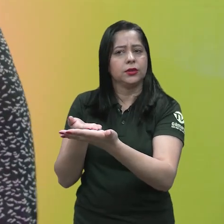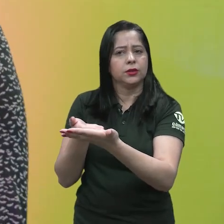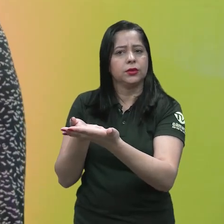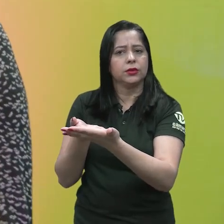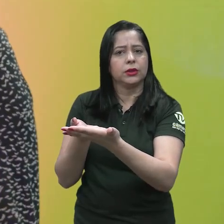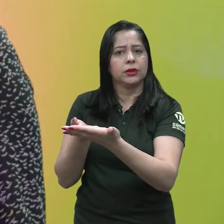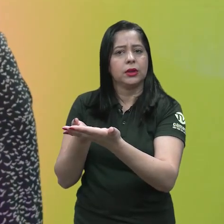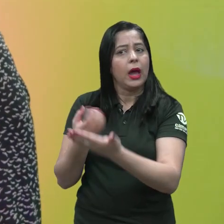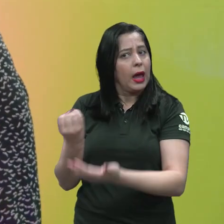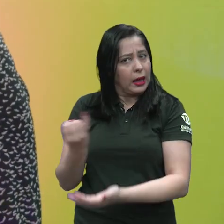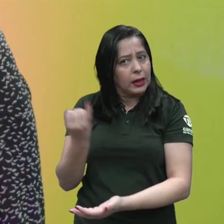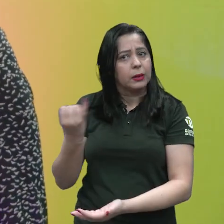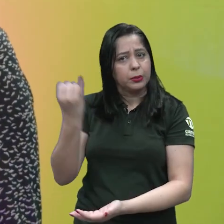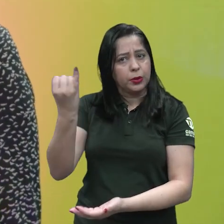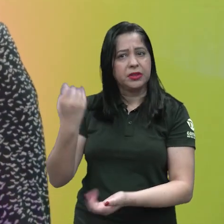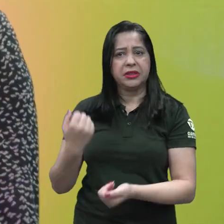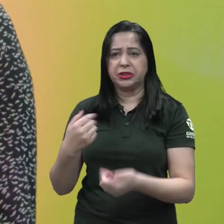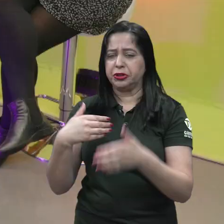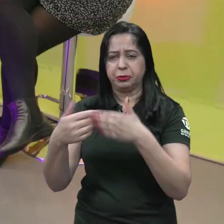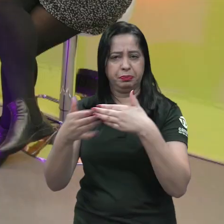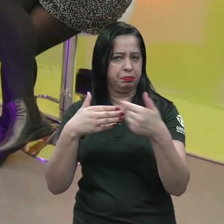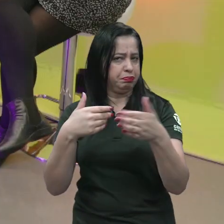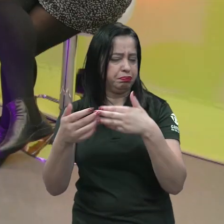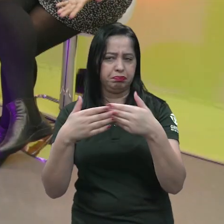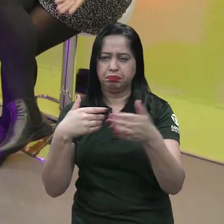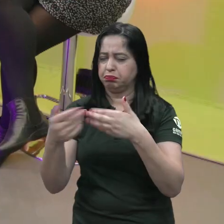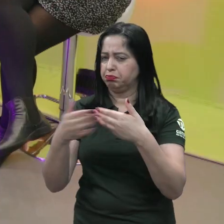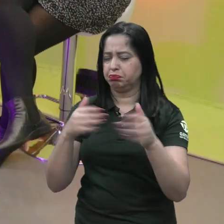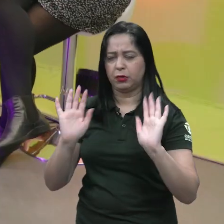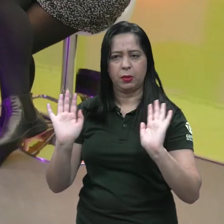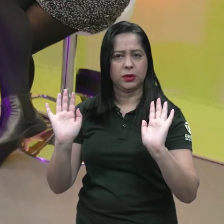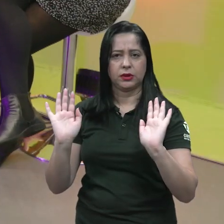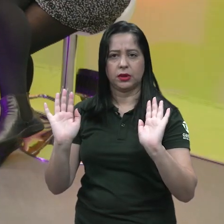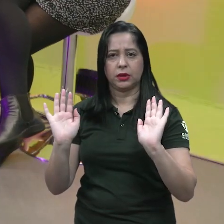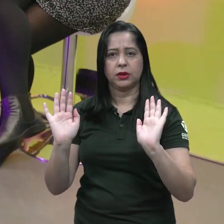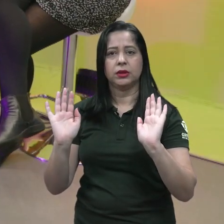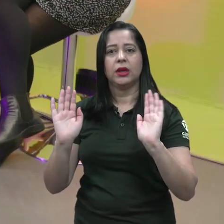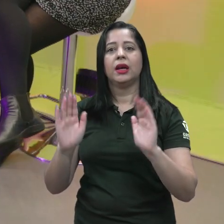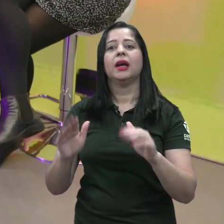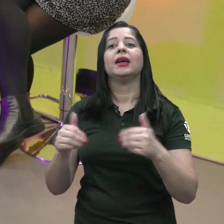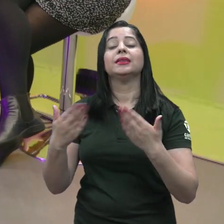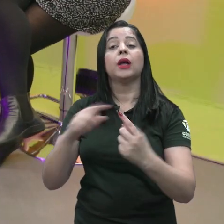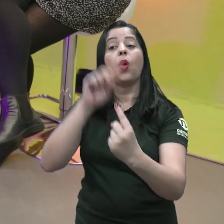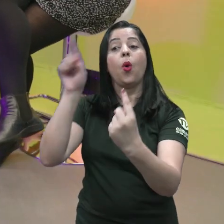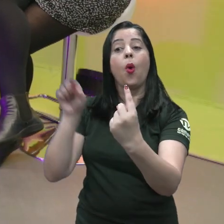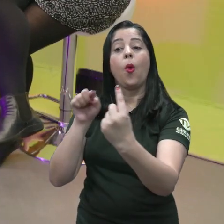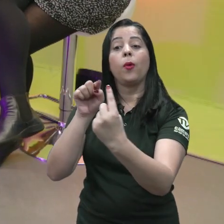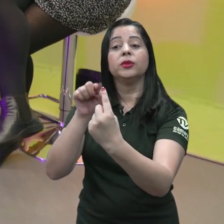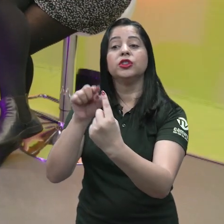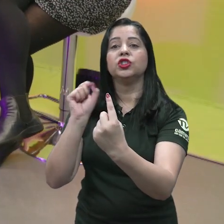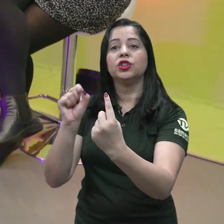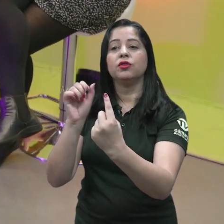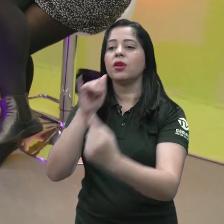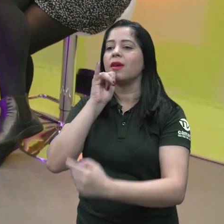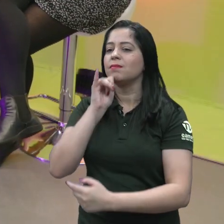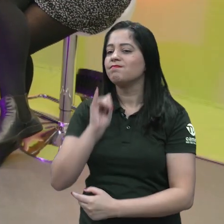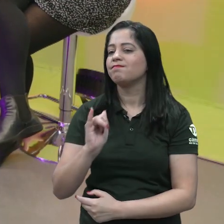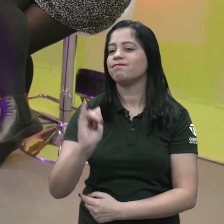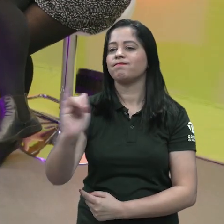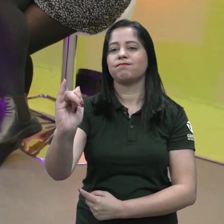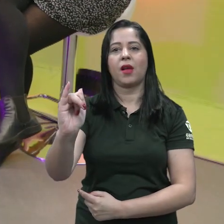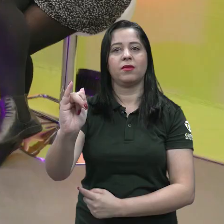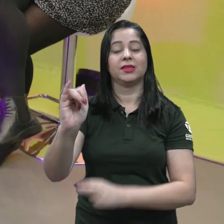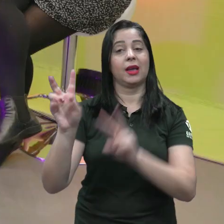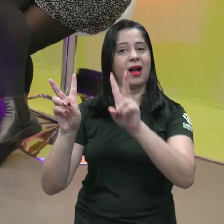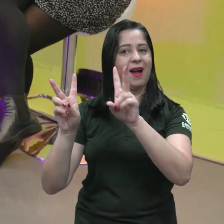livro? Isso é muito importante para qualquer autor, seja de não ficção ou ficção. Então, o objetivo era comunicativo,